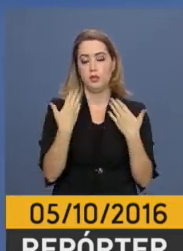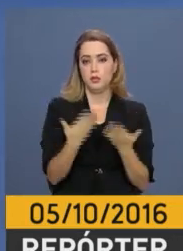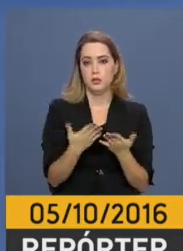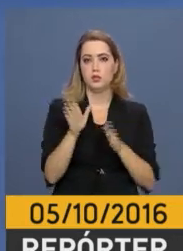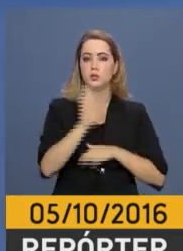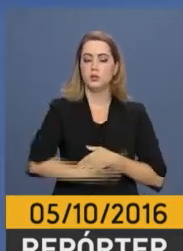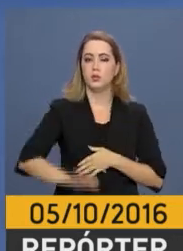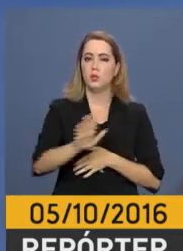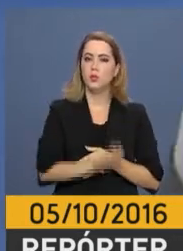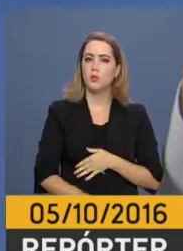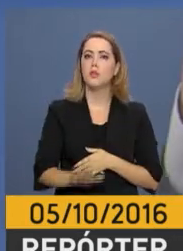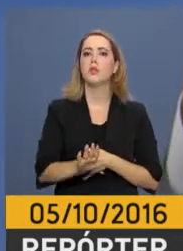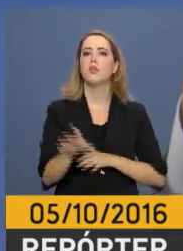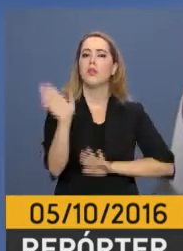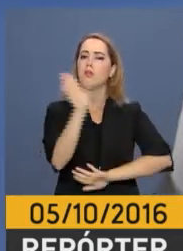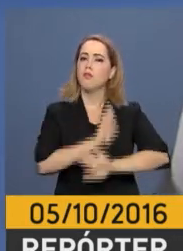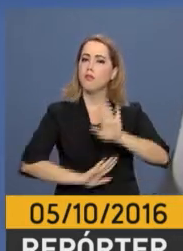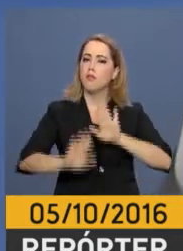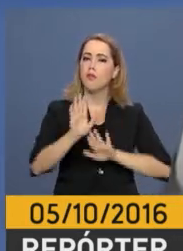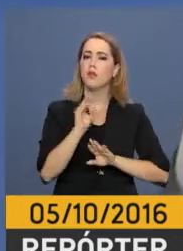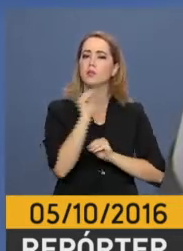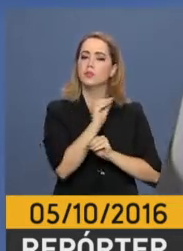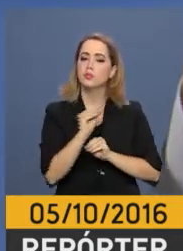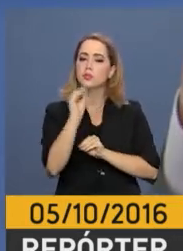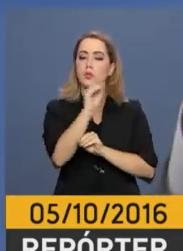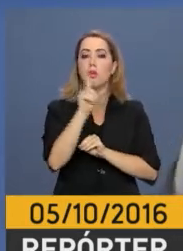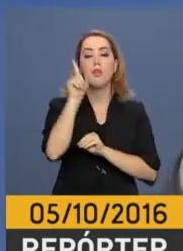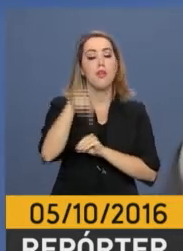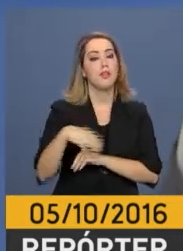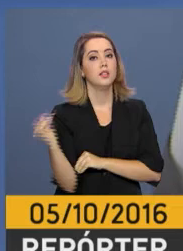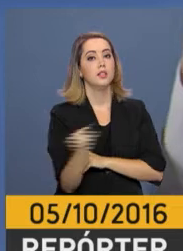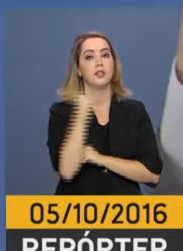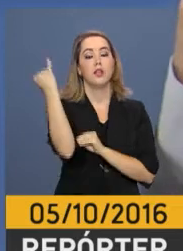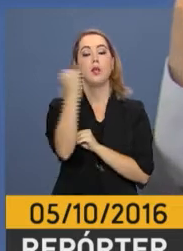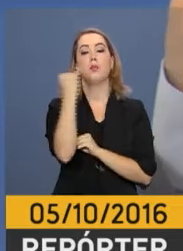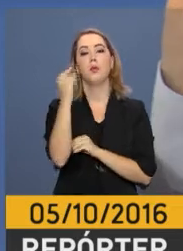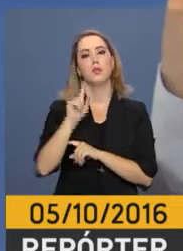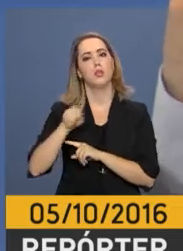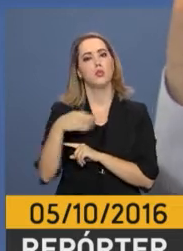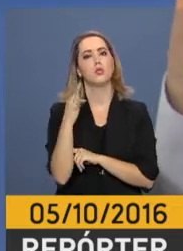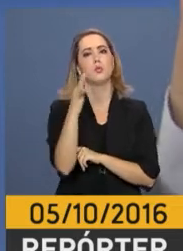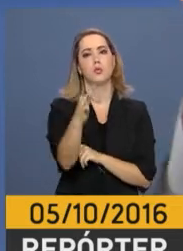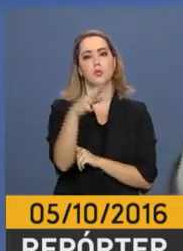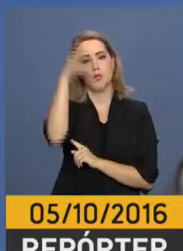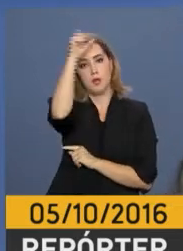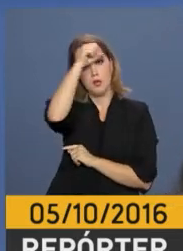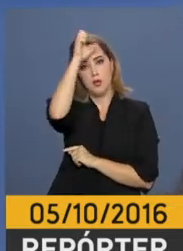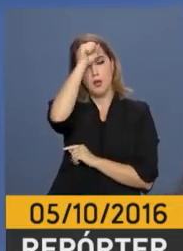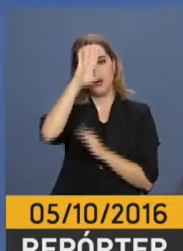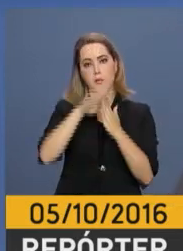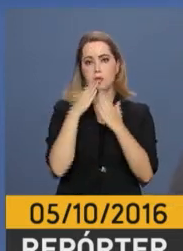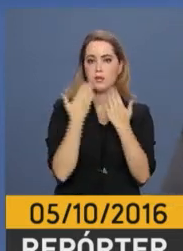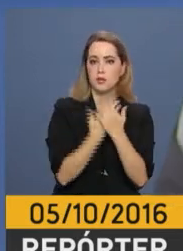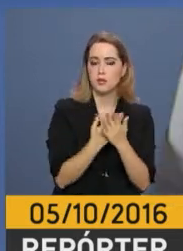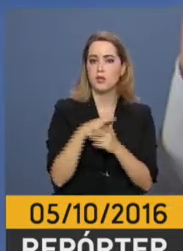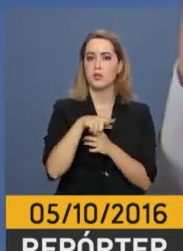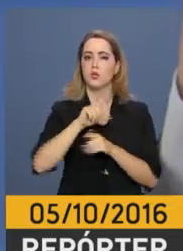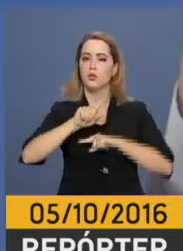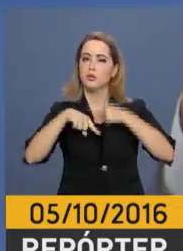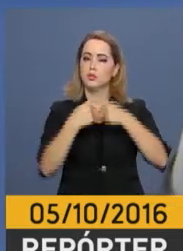cuidada é enorme no desenvolvimento na aprendizagem na escola na no sucesso profissional